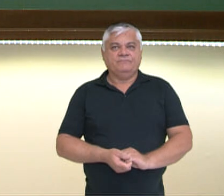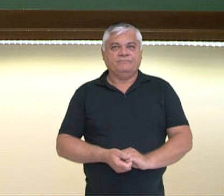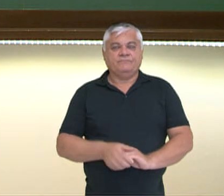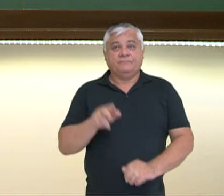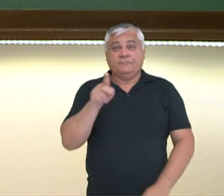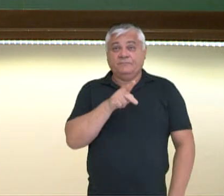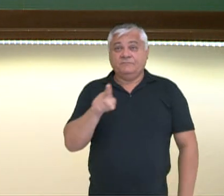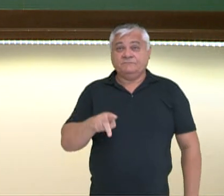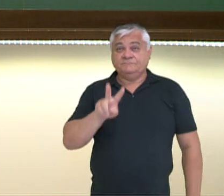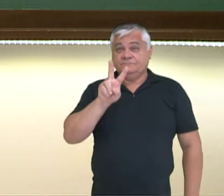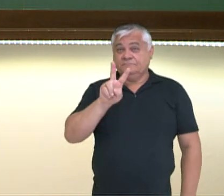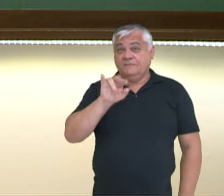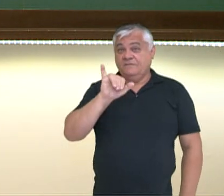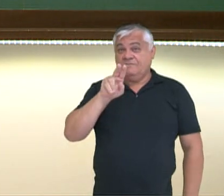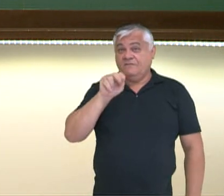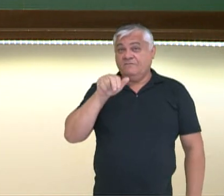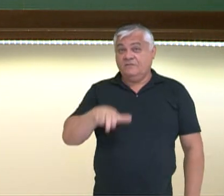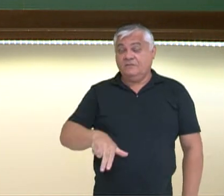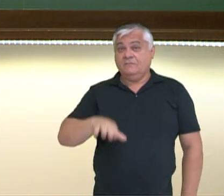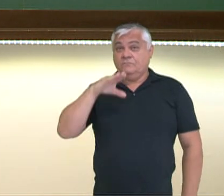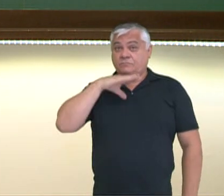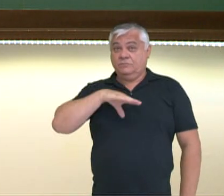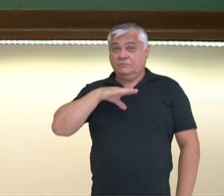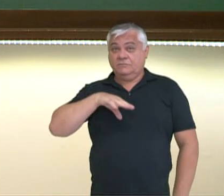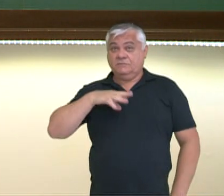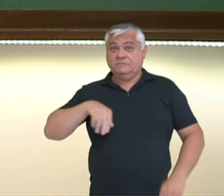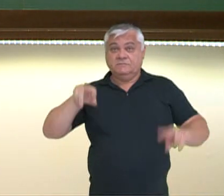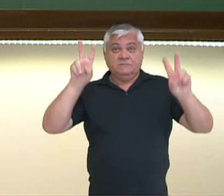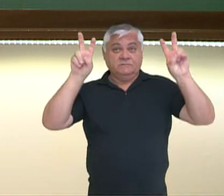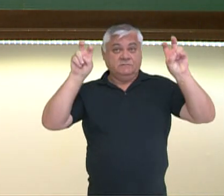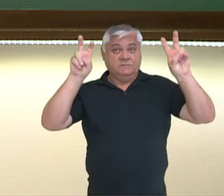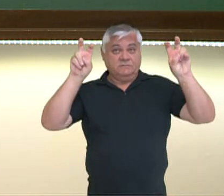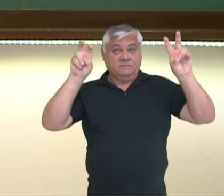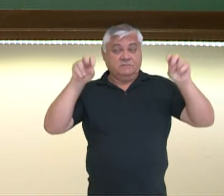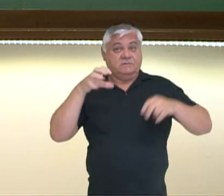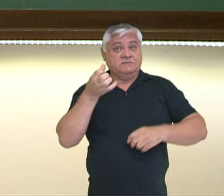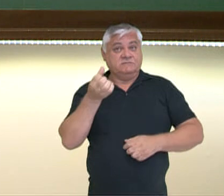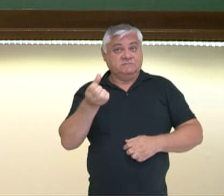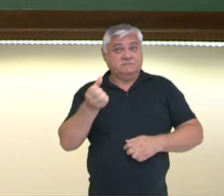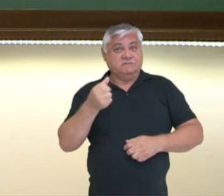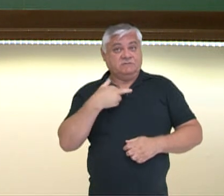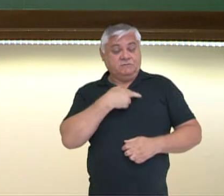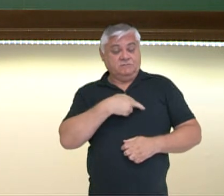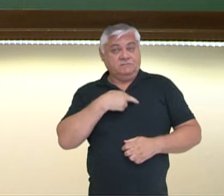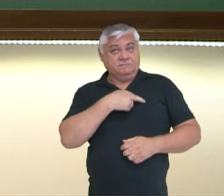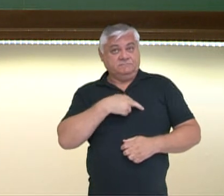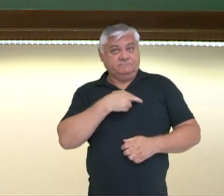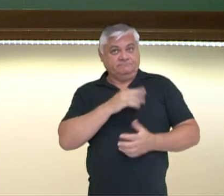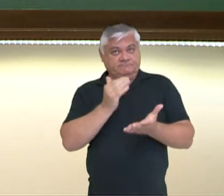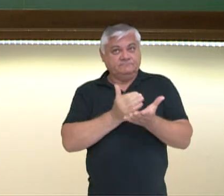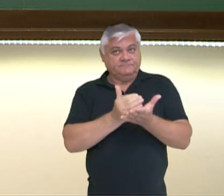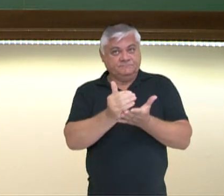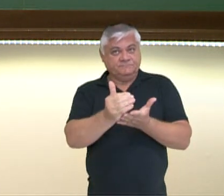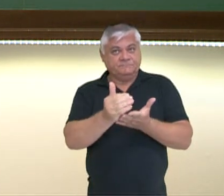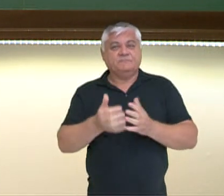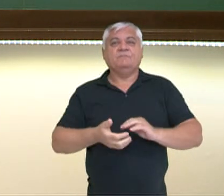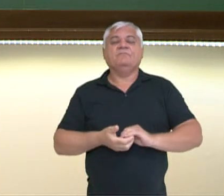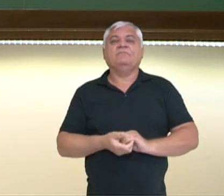Professora Vivian, língua portuguesa, nossa aula hoje é a aula 6 sobre romance. Vamos começar?